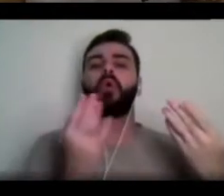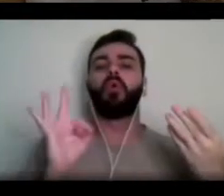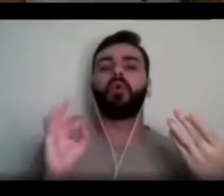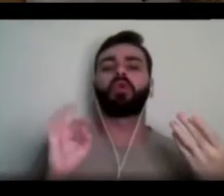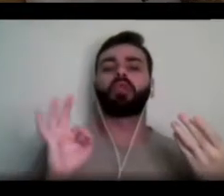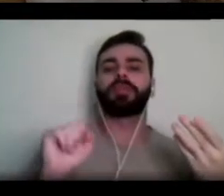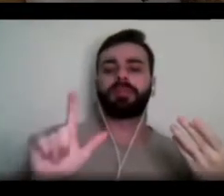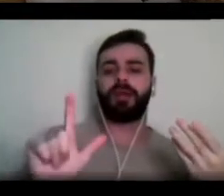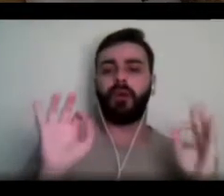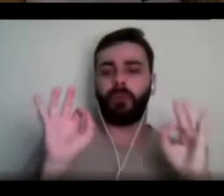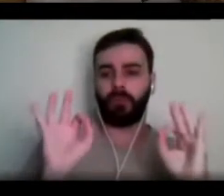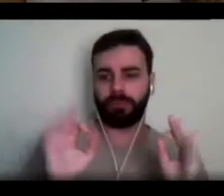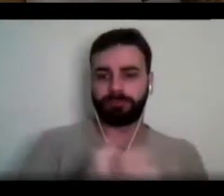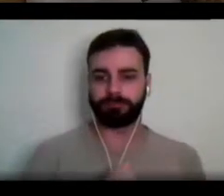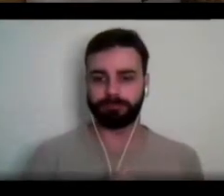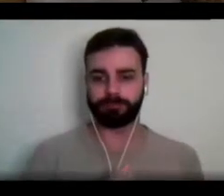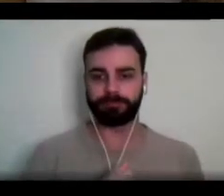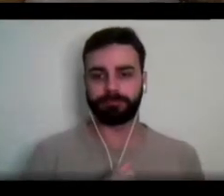média total,